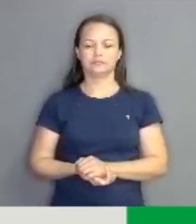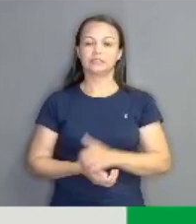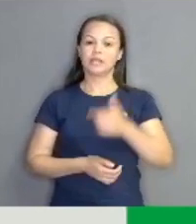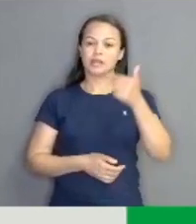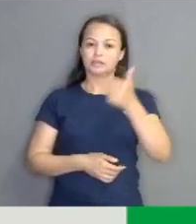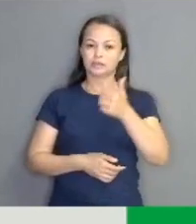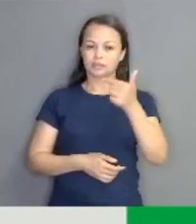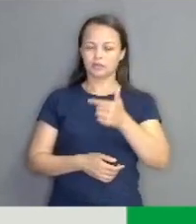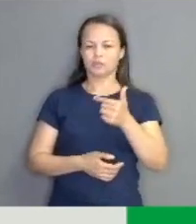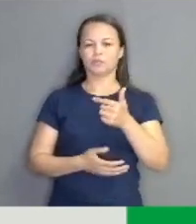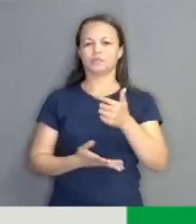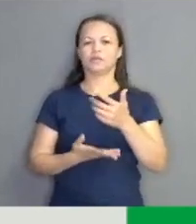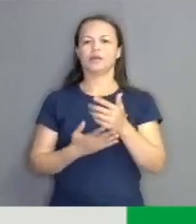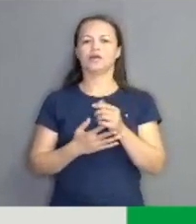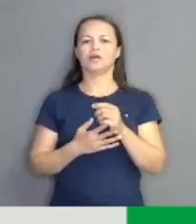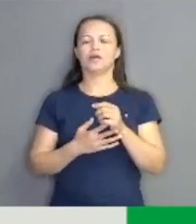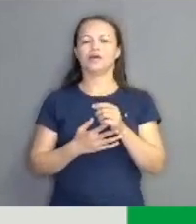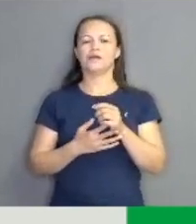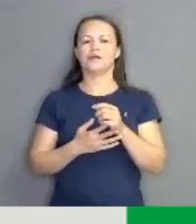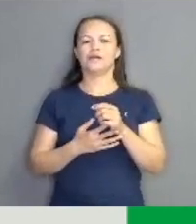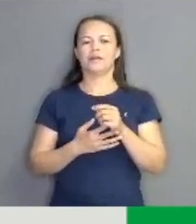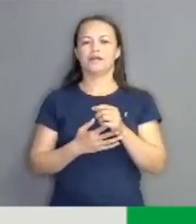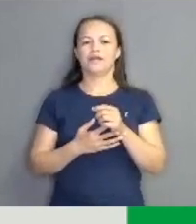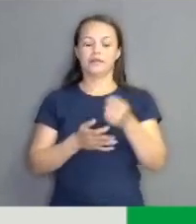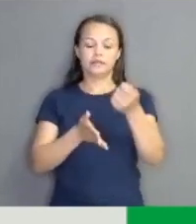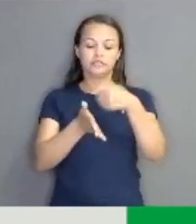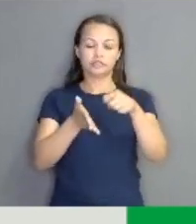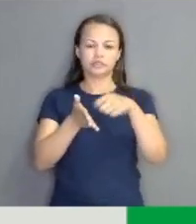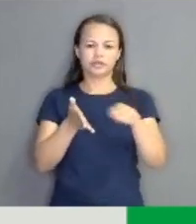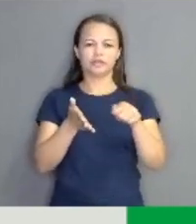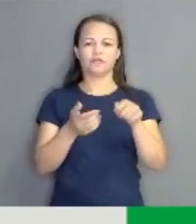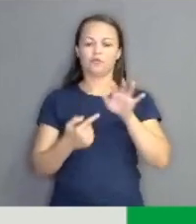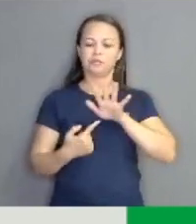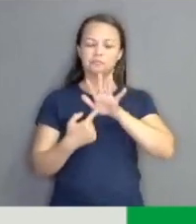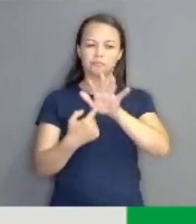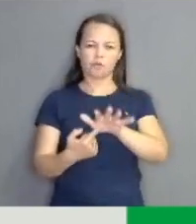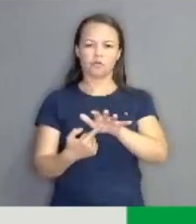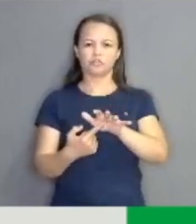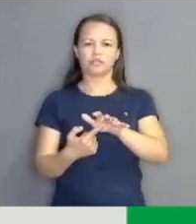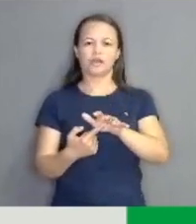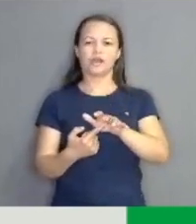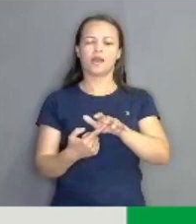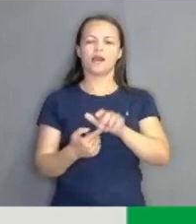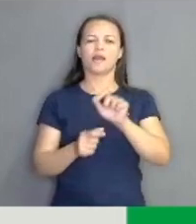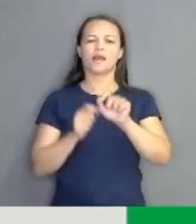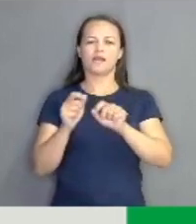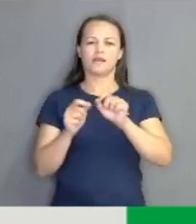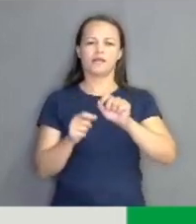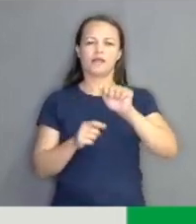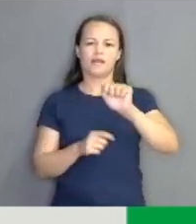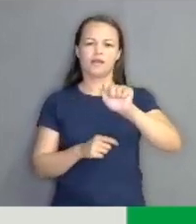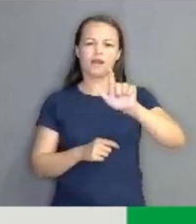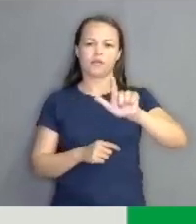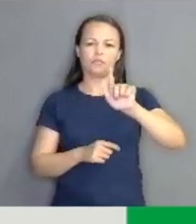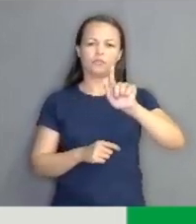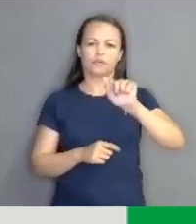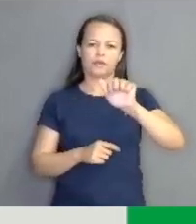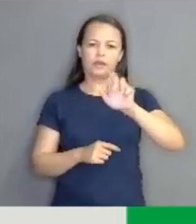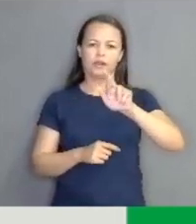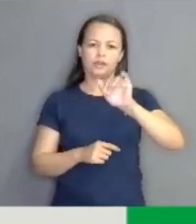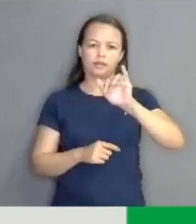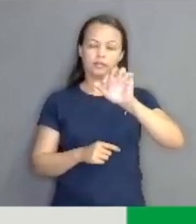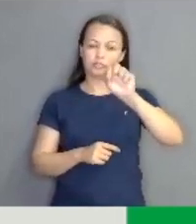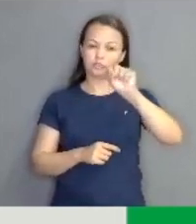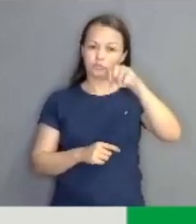questão. Escreva o que representa cada algarismo, tá? Então, essa segunda questão também peço que